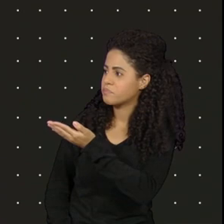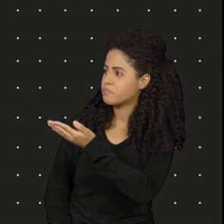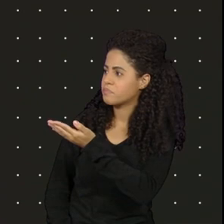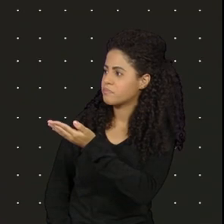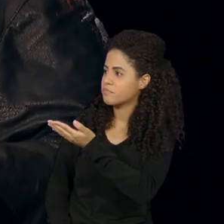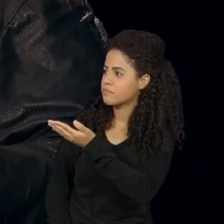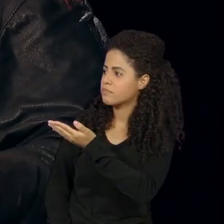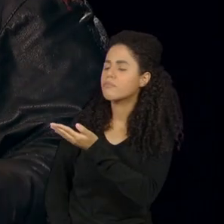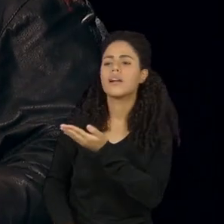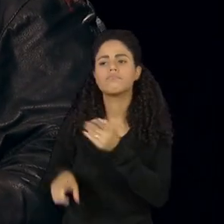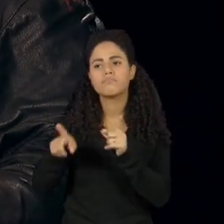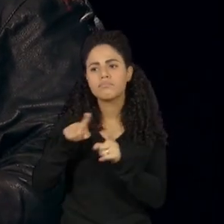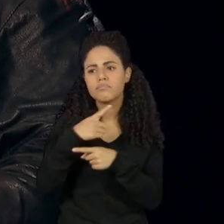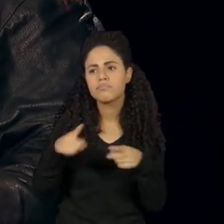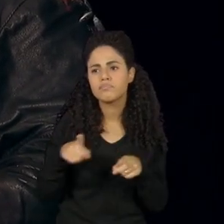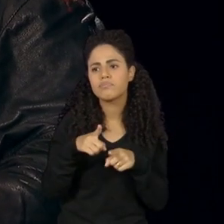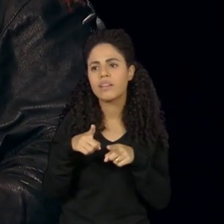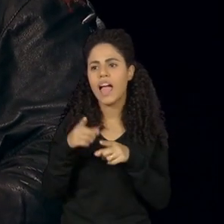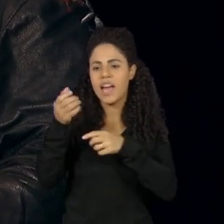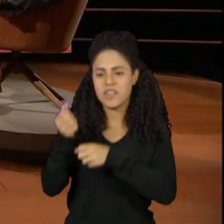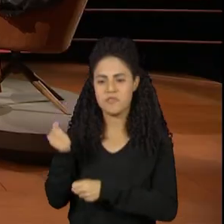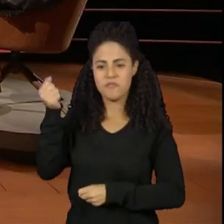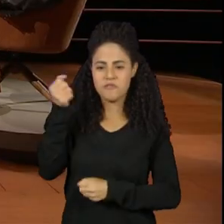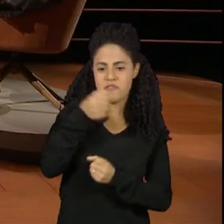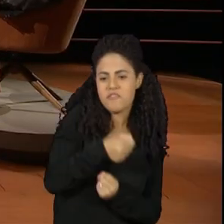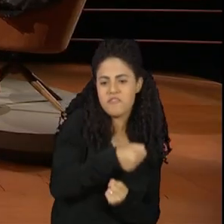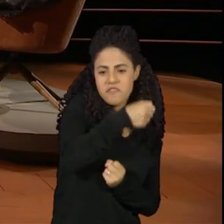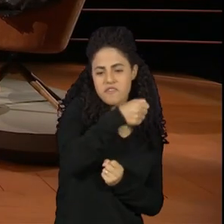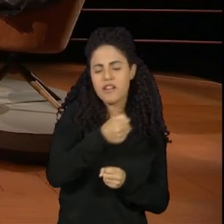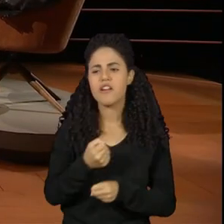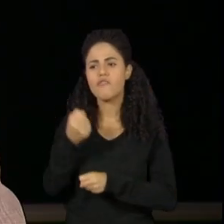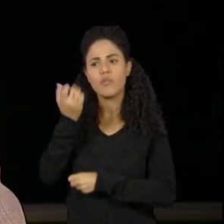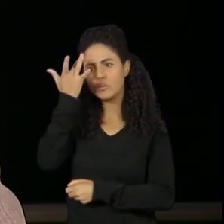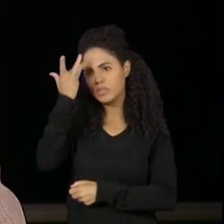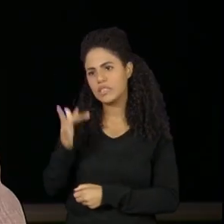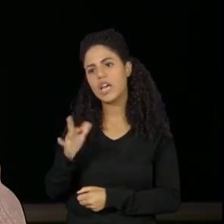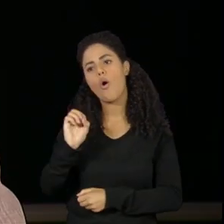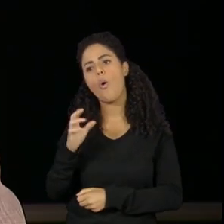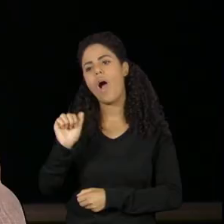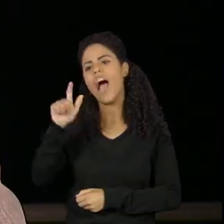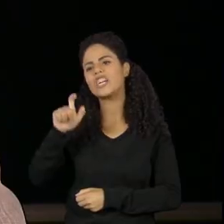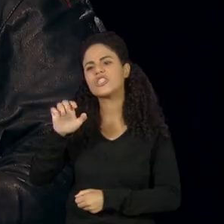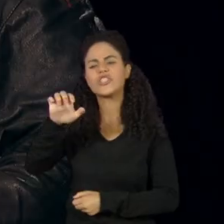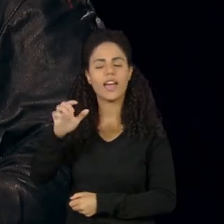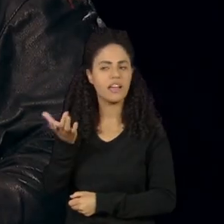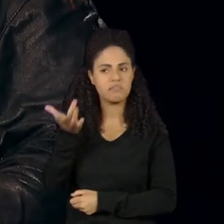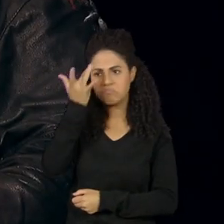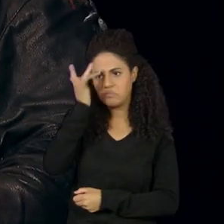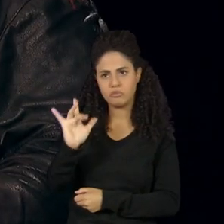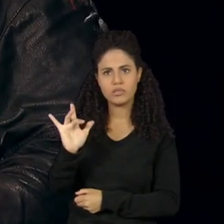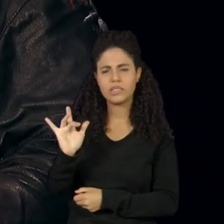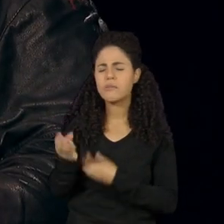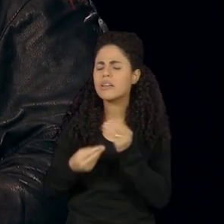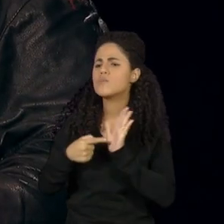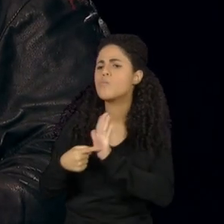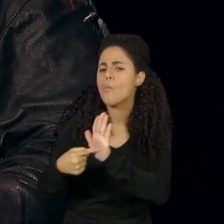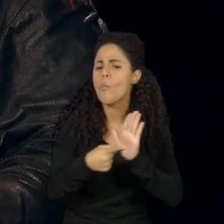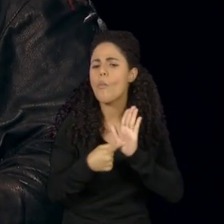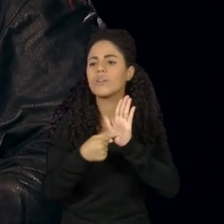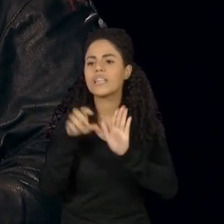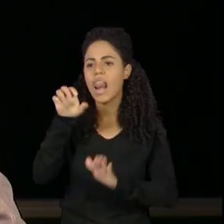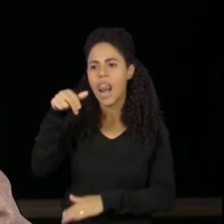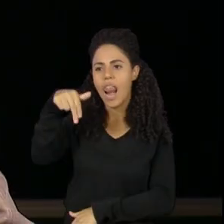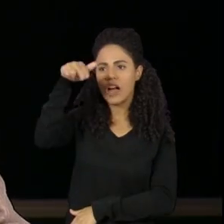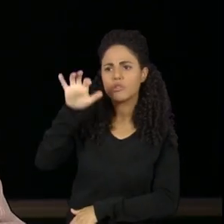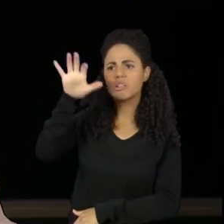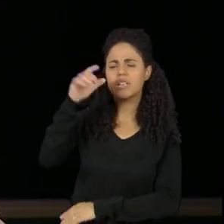música, tocava algo, não sei se era frevo, o que eles tocavam, enfim, mas era uma música... Reaché mesmo. E eu falei, não, vai que a gente vai apresentar no Nordeste uma